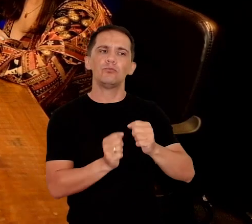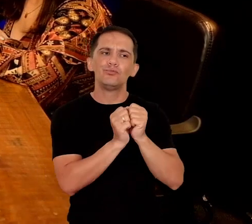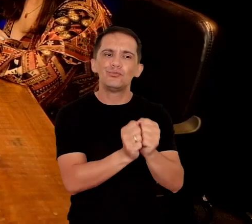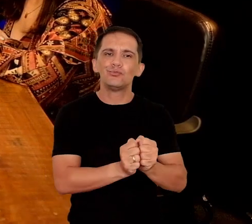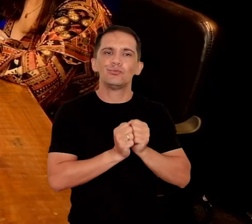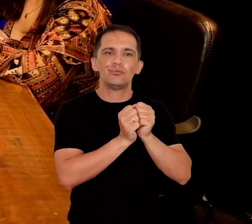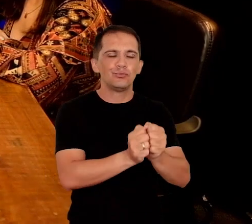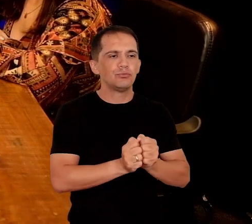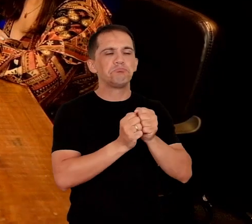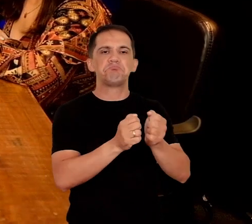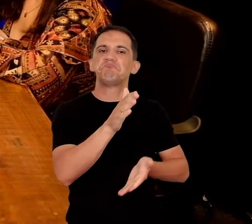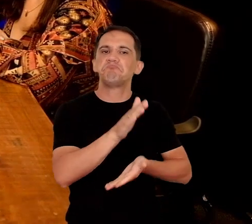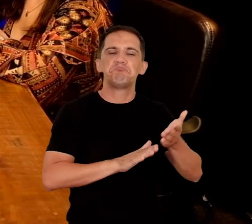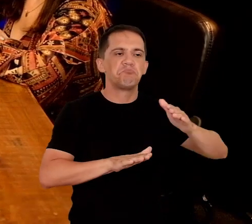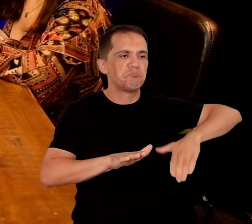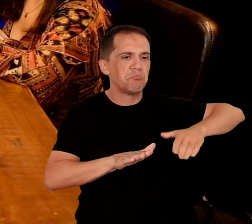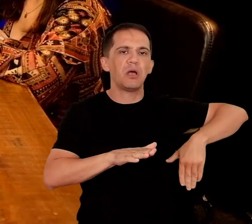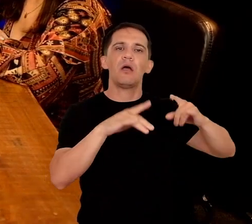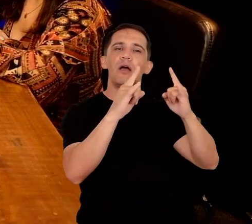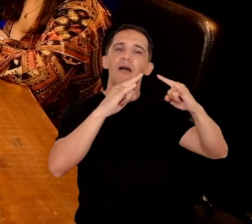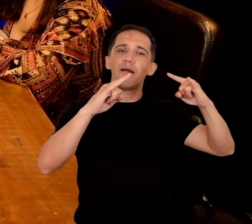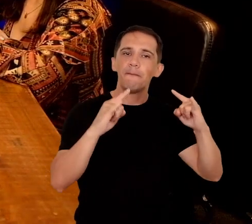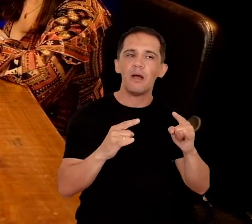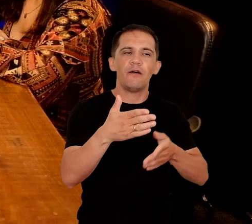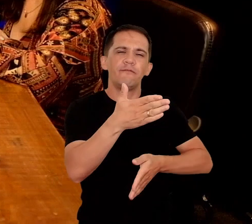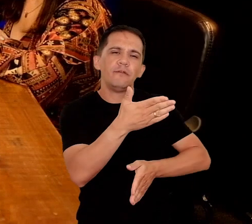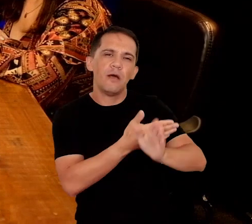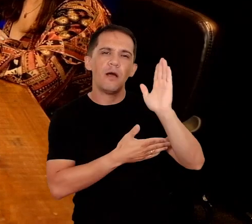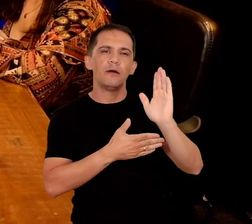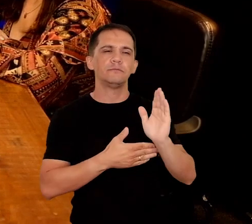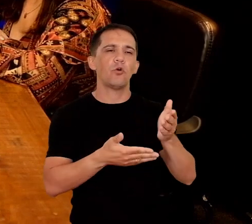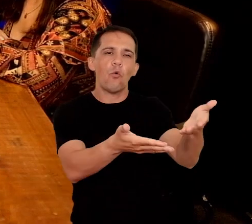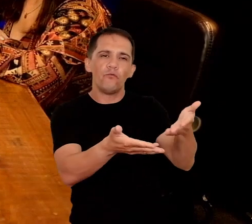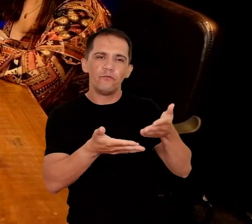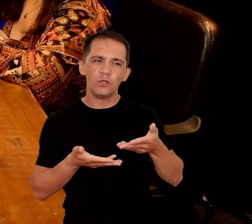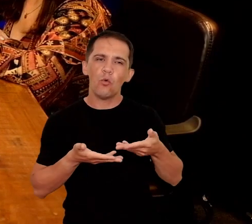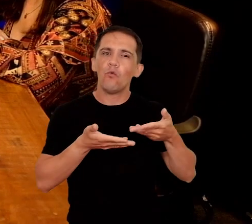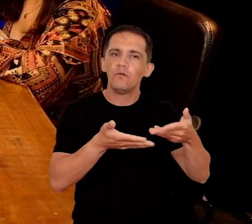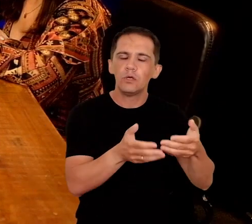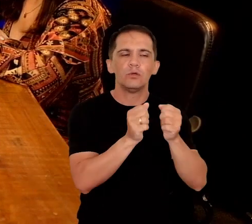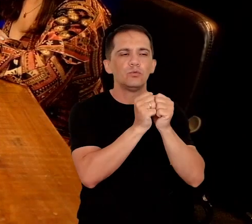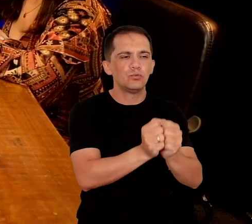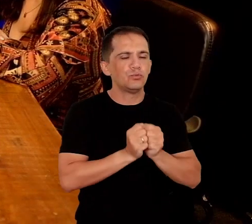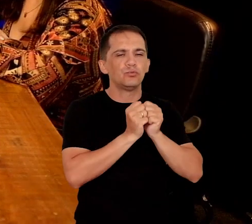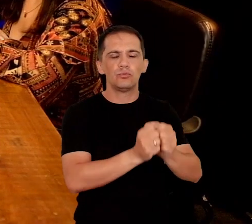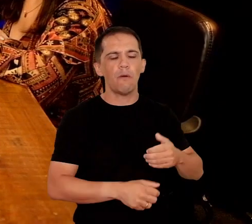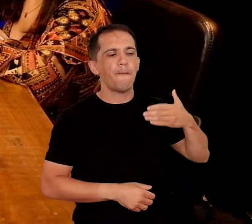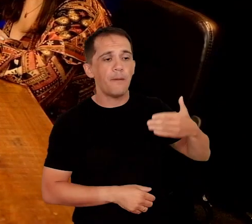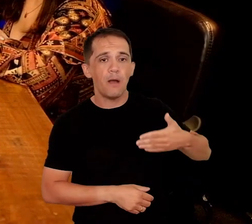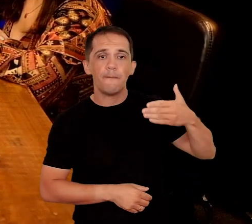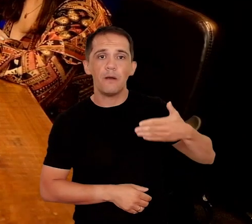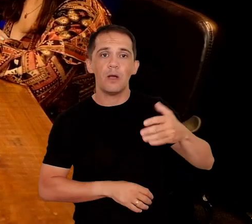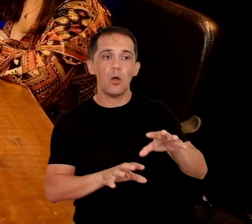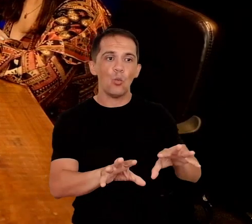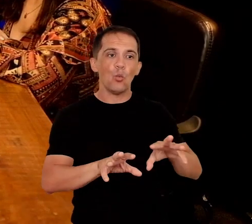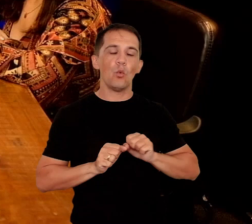ter convivência com eles, né? Ia pra praia, acampar juntos, viajar juntos, almoçava na nossa casa, a gente almoçava na casa deles. E a gente